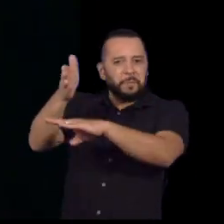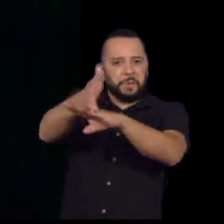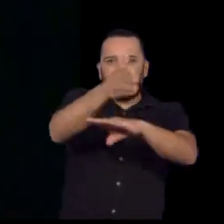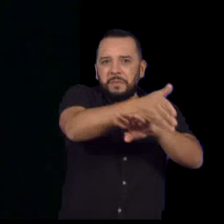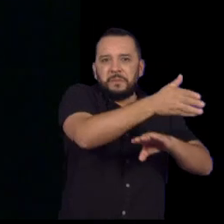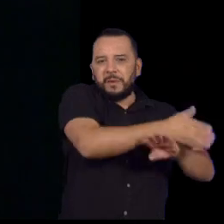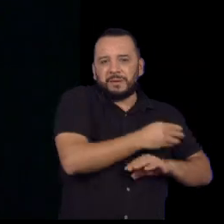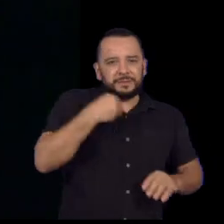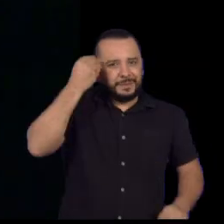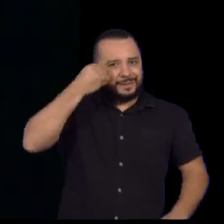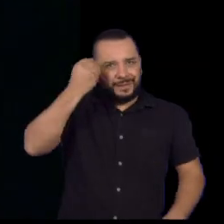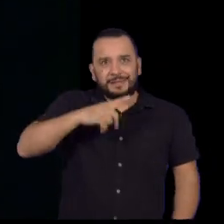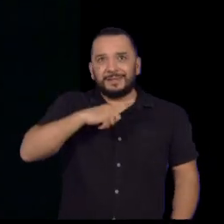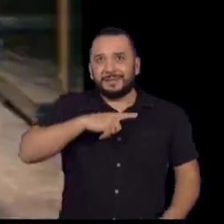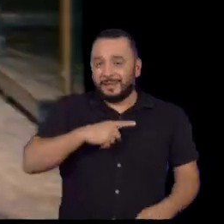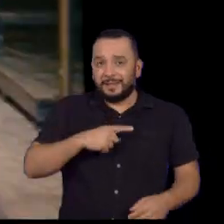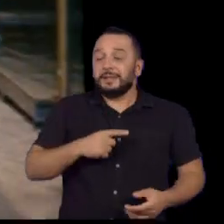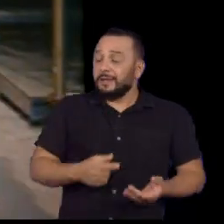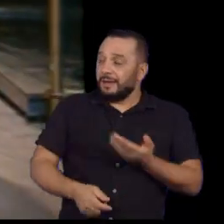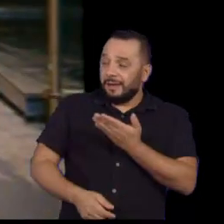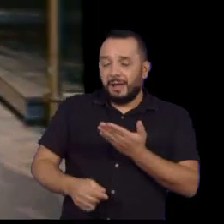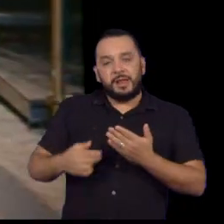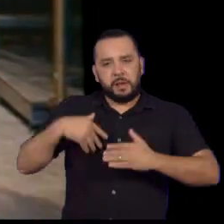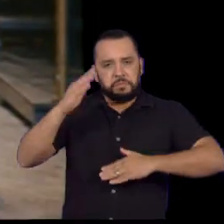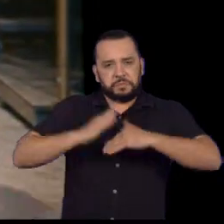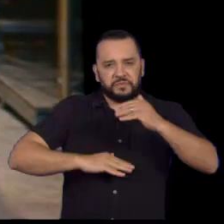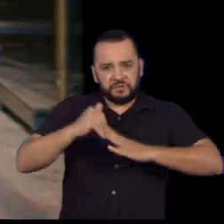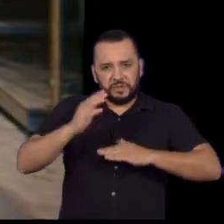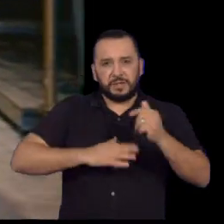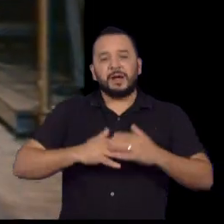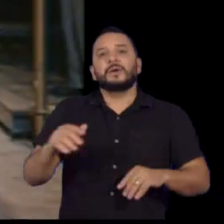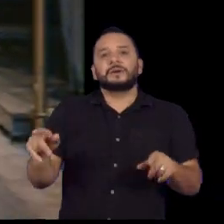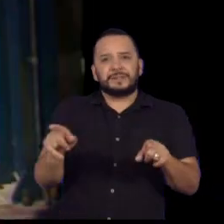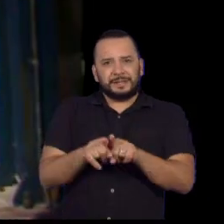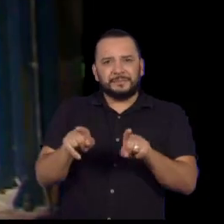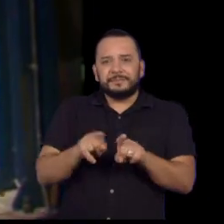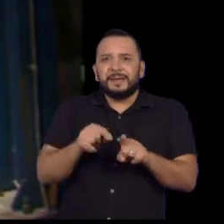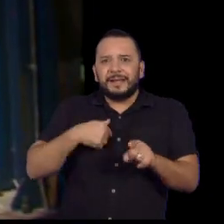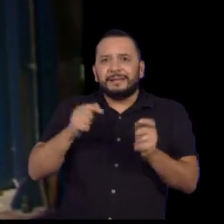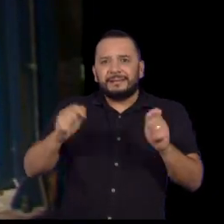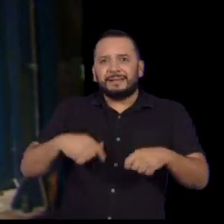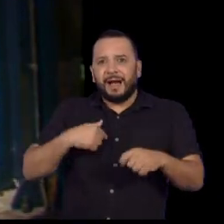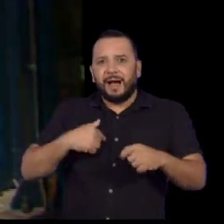Afinal, não basta ter talento. É preciso provocá-lo.